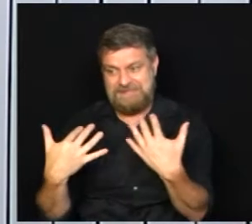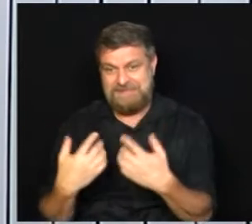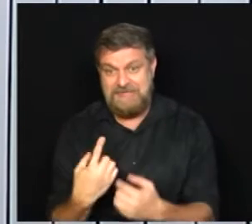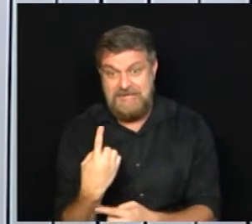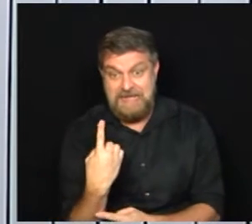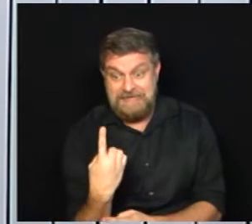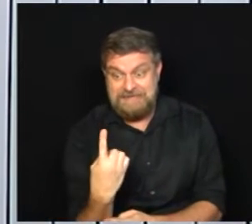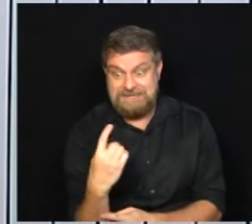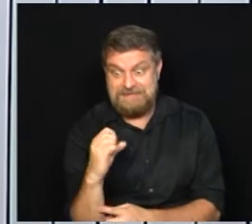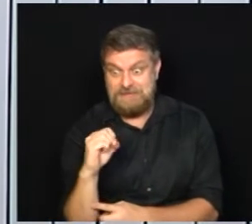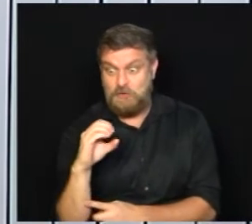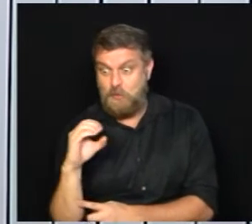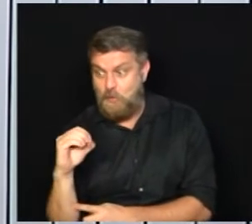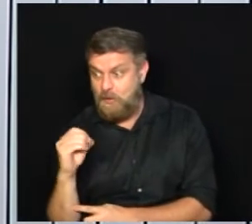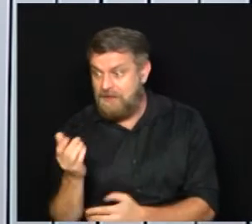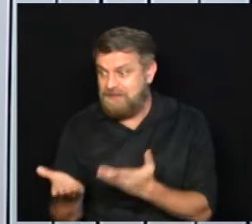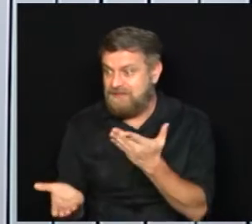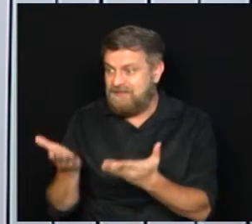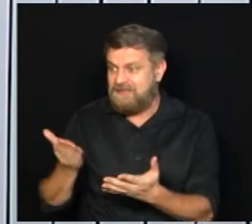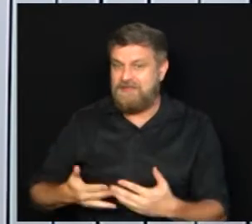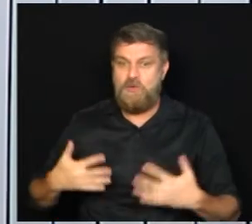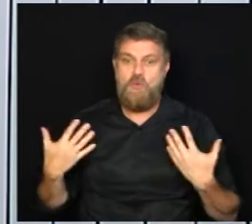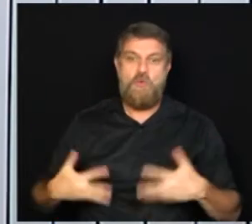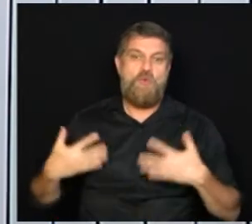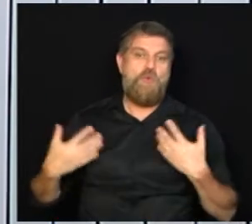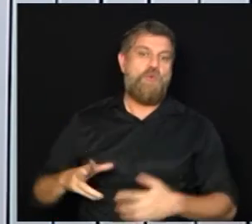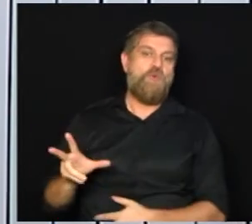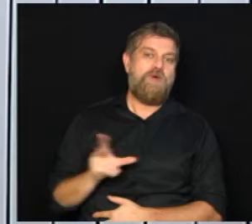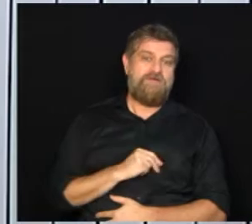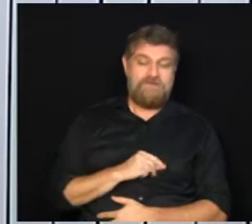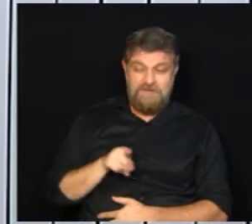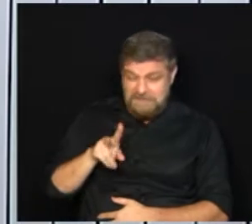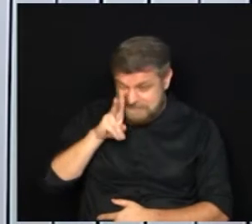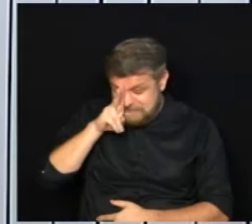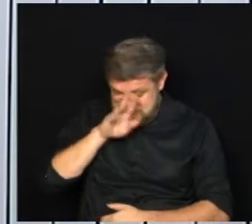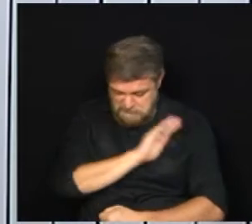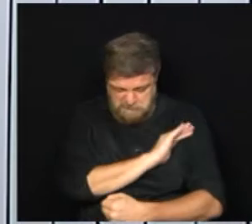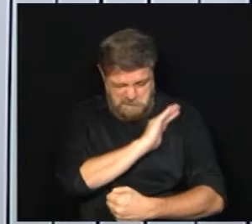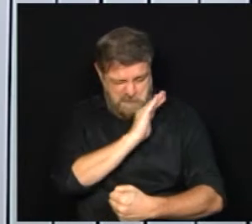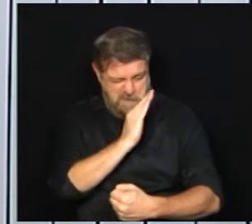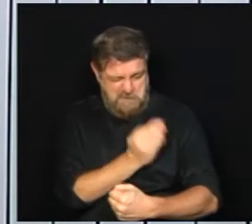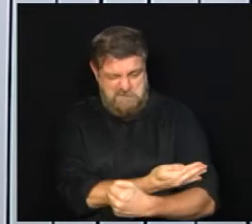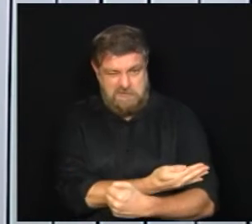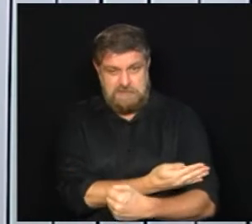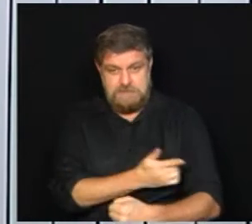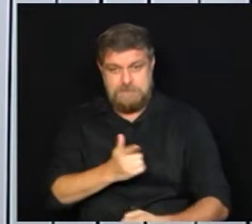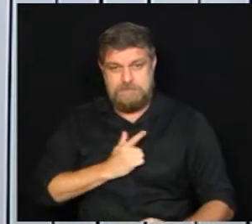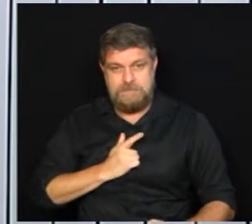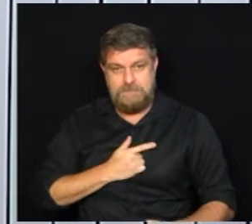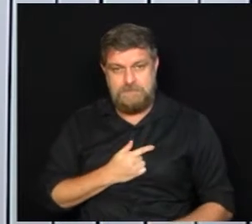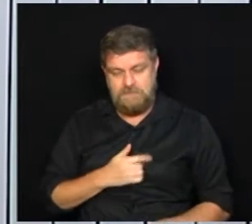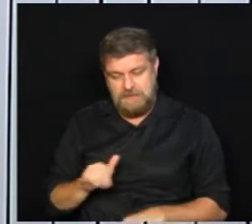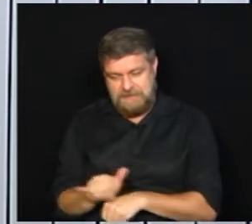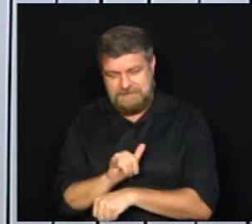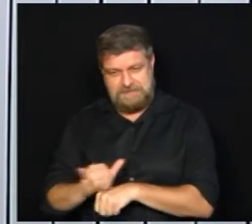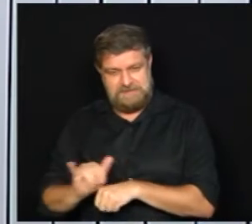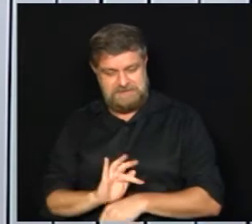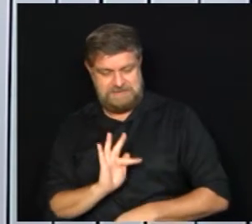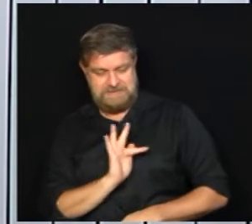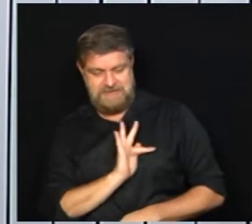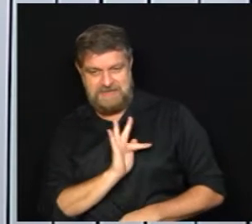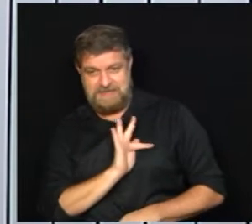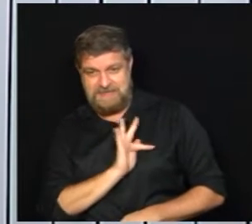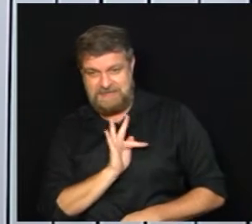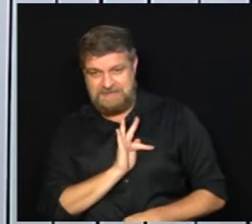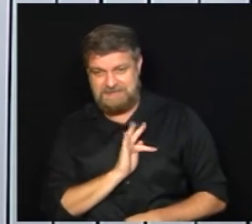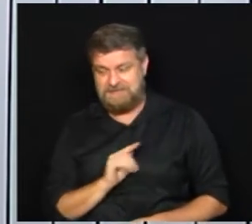100. Mas lógico, você precisa ter uma força muito grande, mas uma técnica também. Se você puder colocar